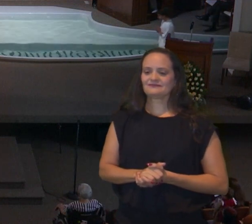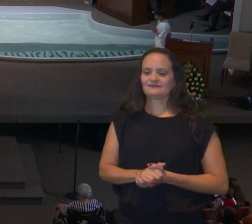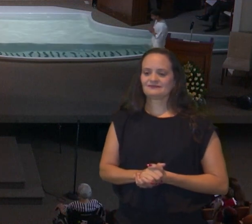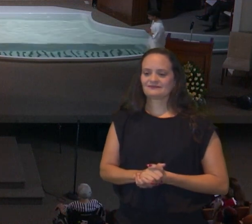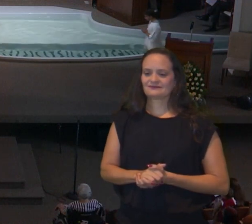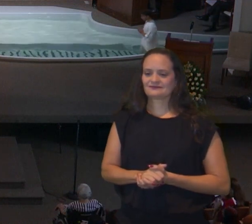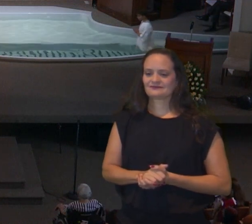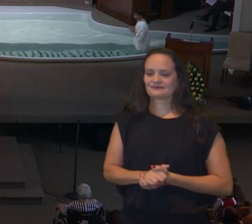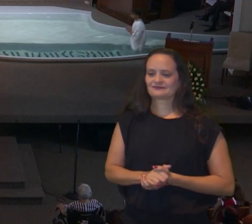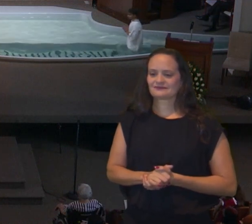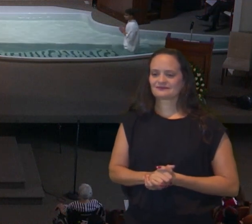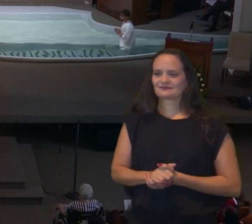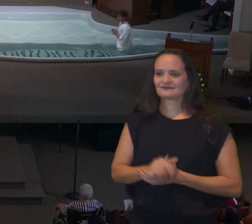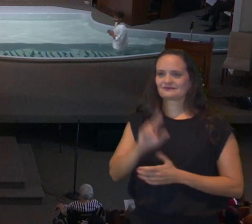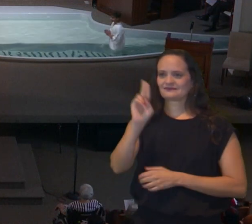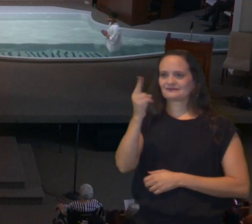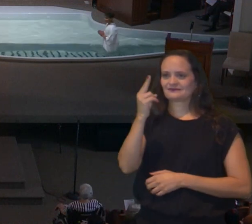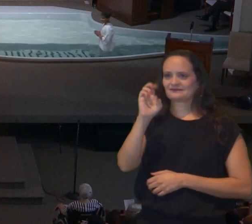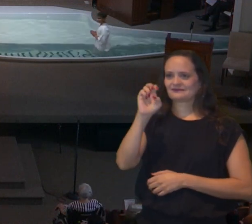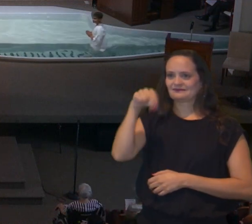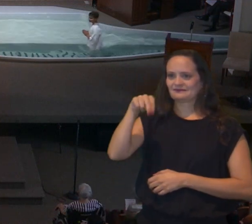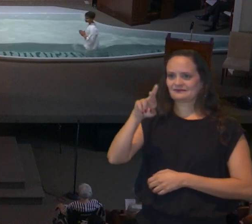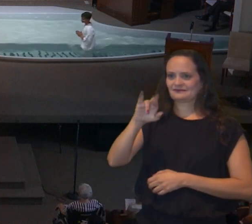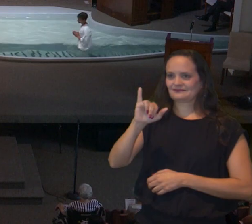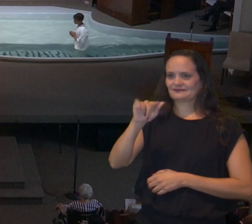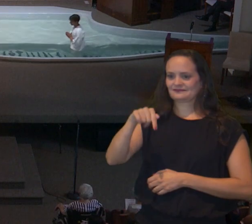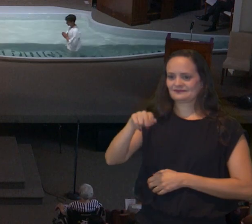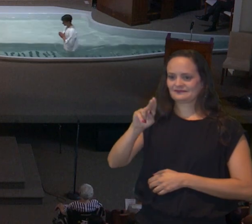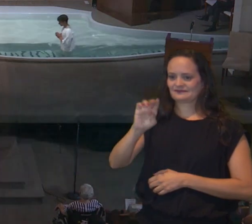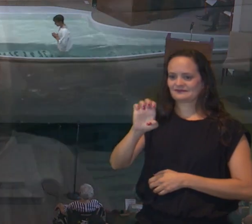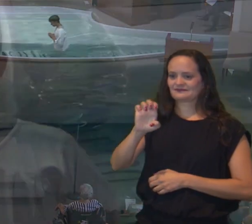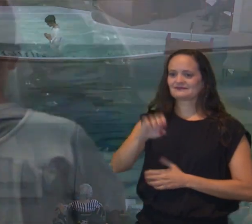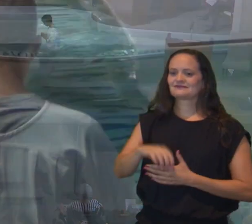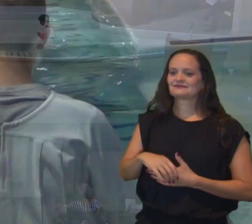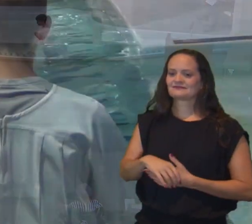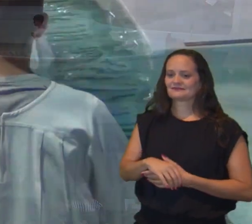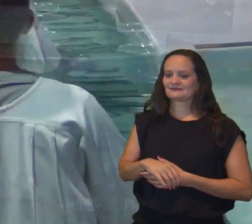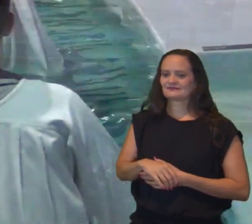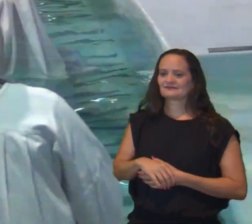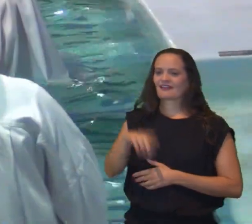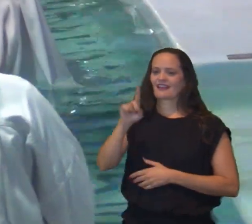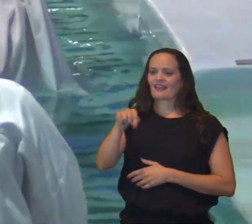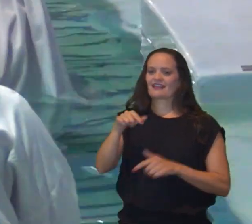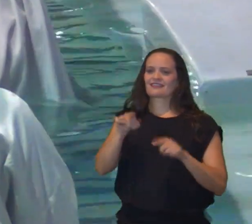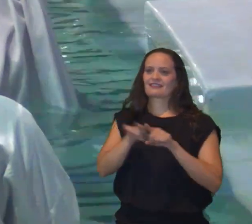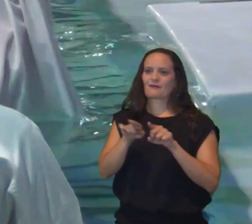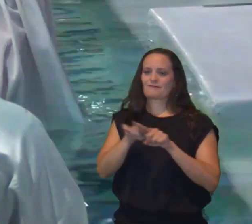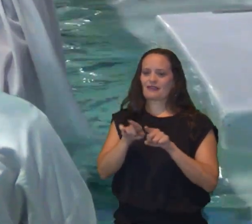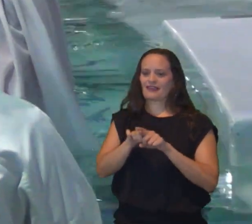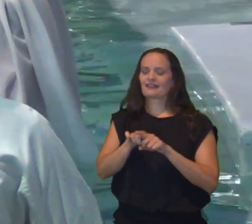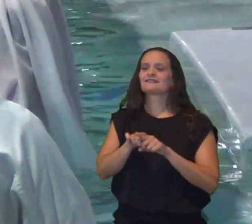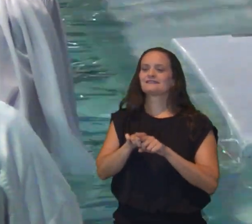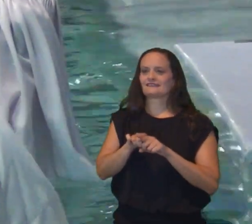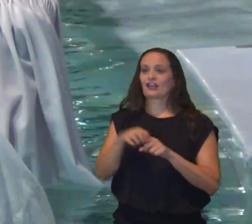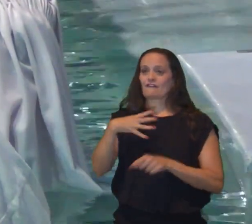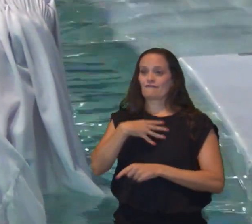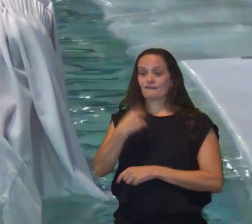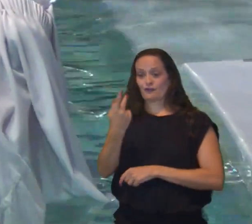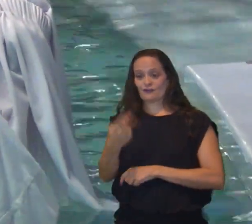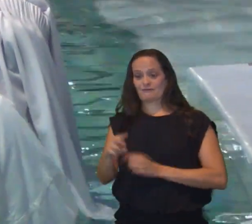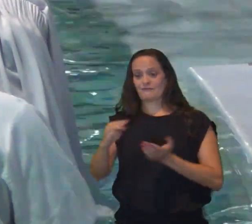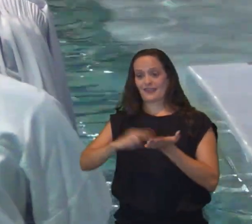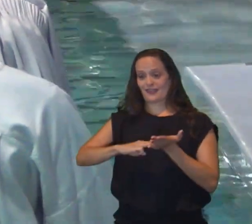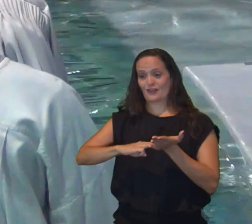Estou recebendo o Henrique, que também é um dos frutos do trabalho da Memorial, através dos seus